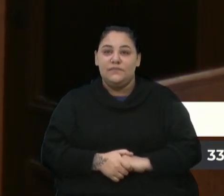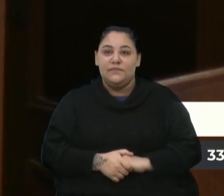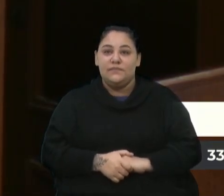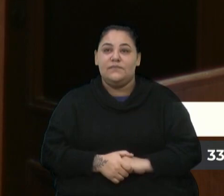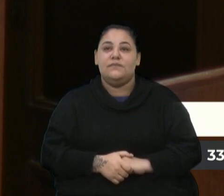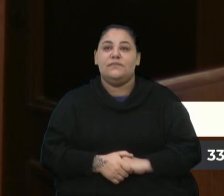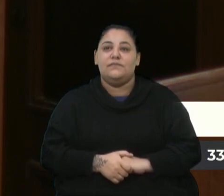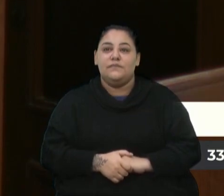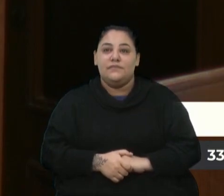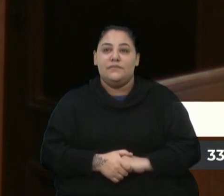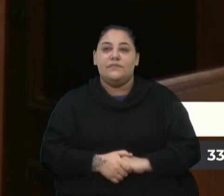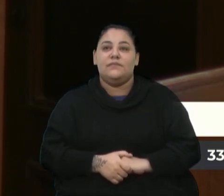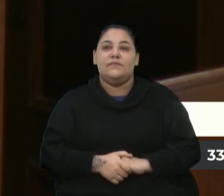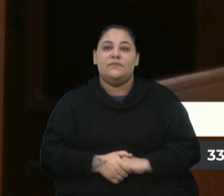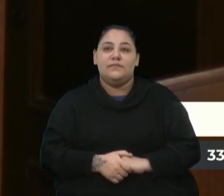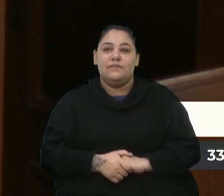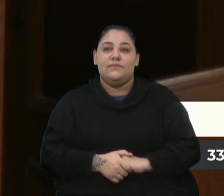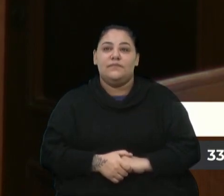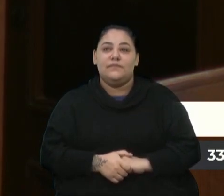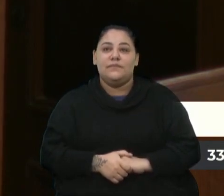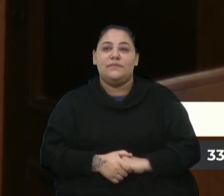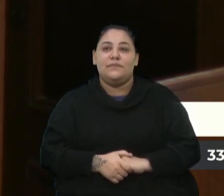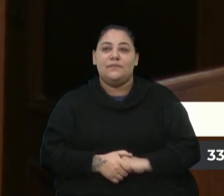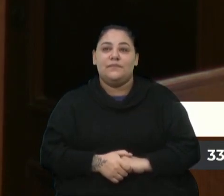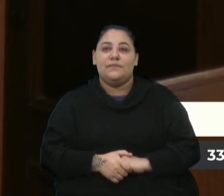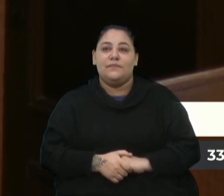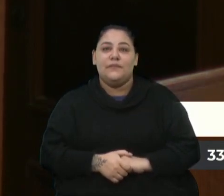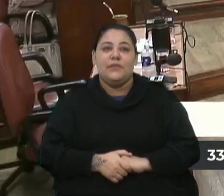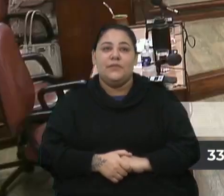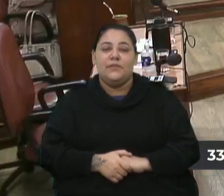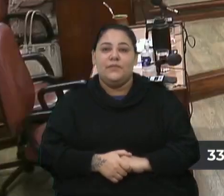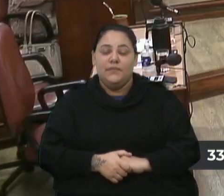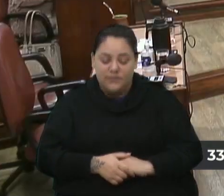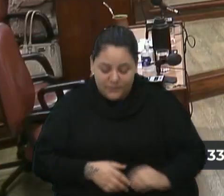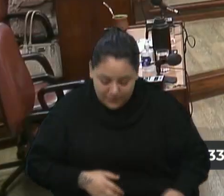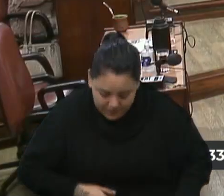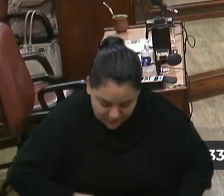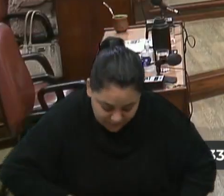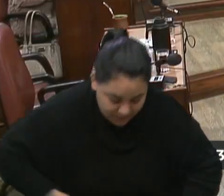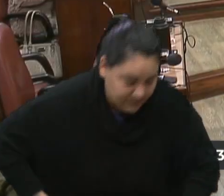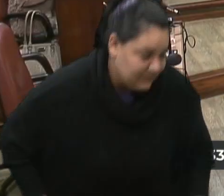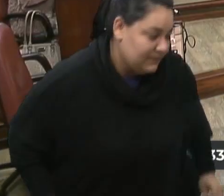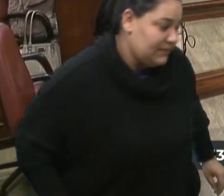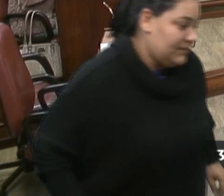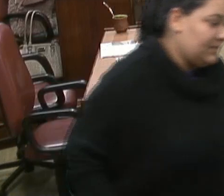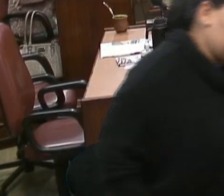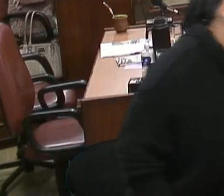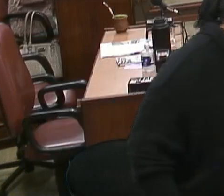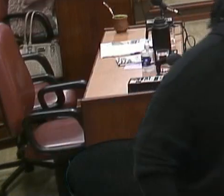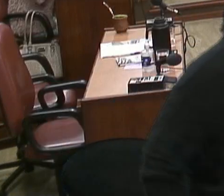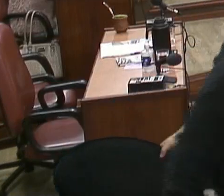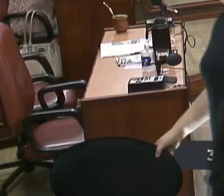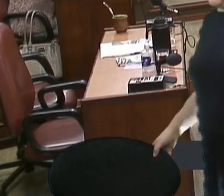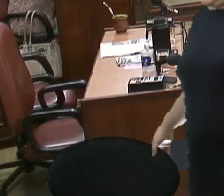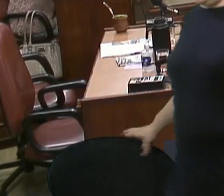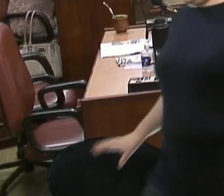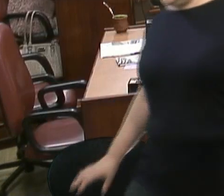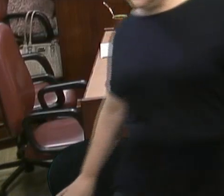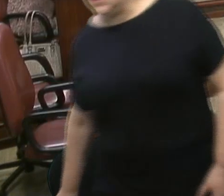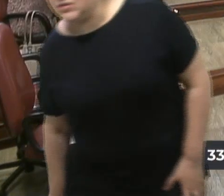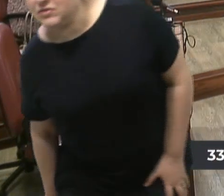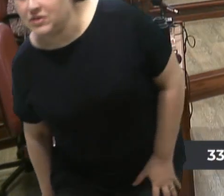Uma parte, vereadora. De imediato. Vereadora Tatiane, nossa procuradora,